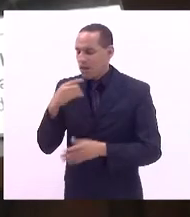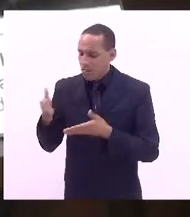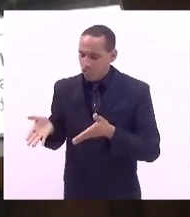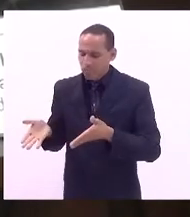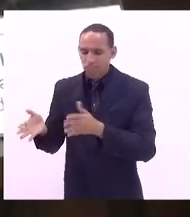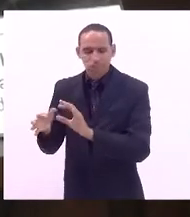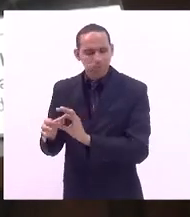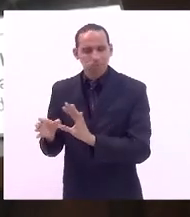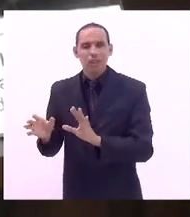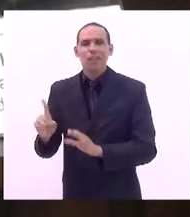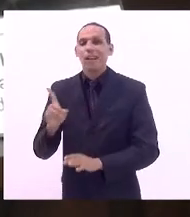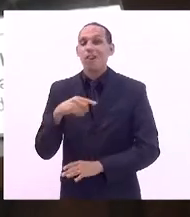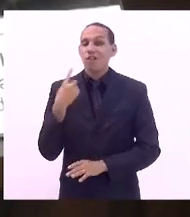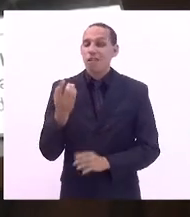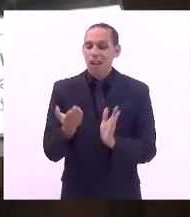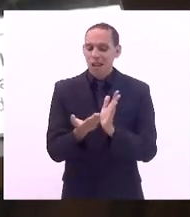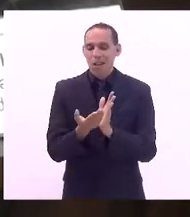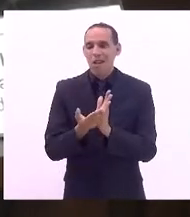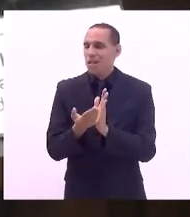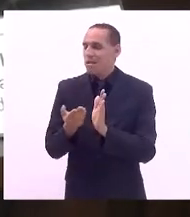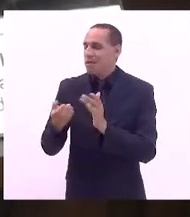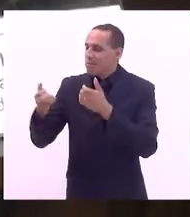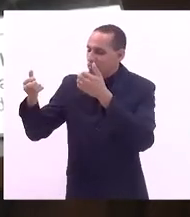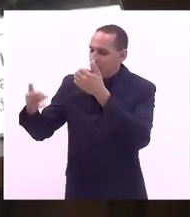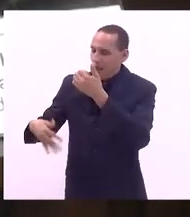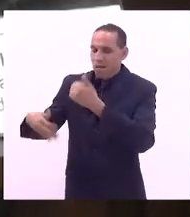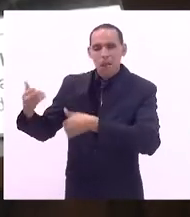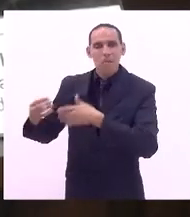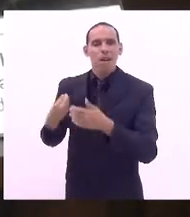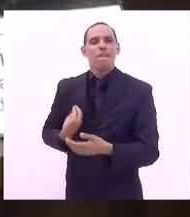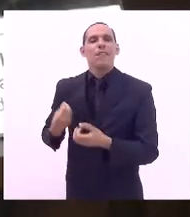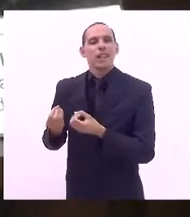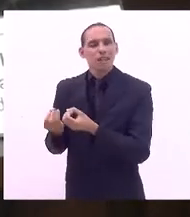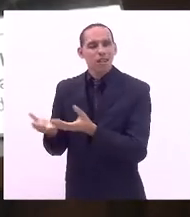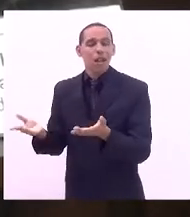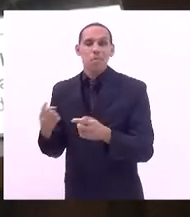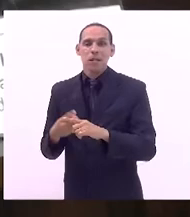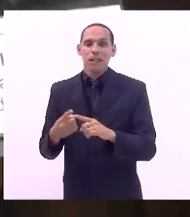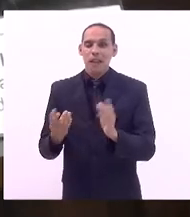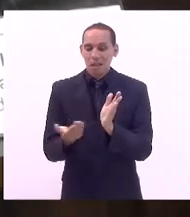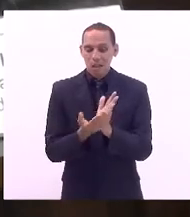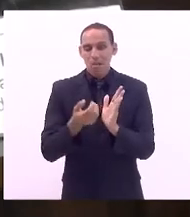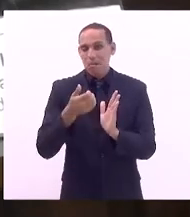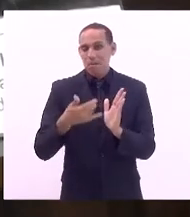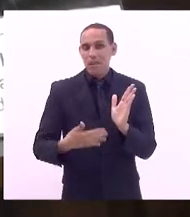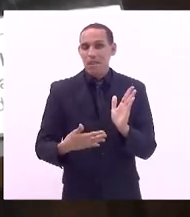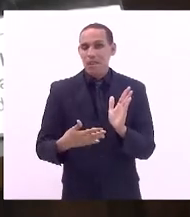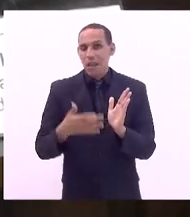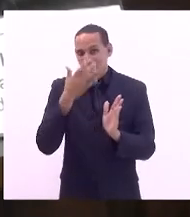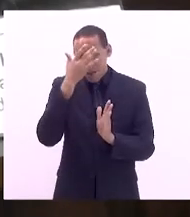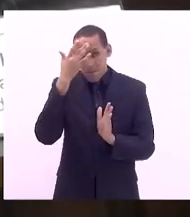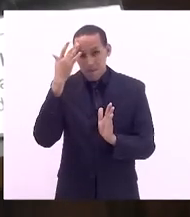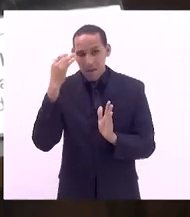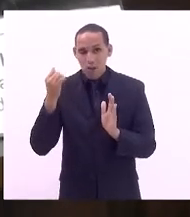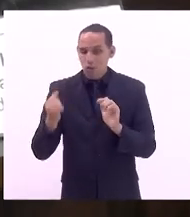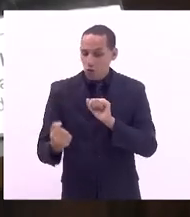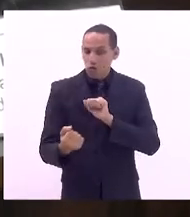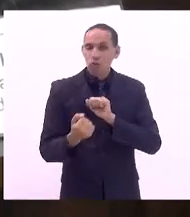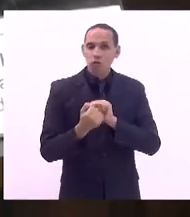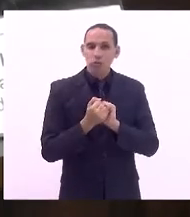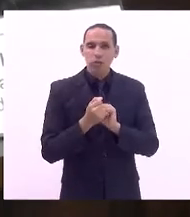é mas nós damos a palavra de vida é porque a palavra de Deus fala todo aquele que está em mim